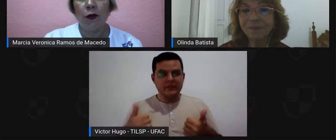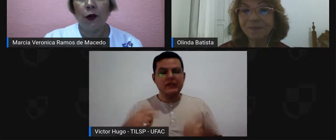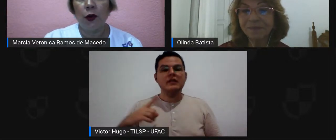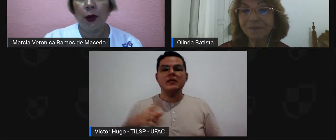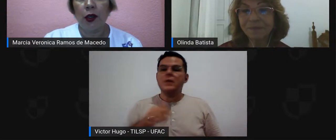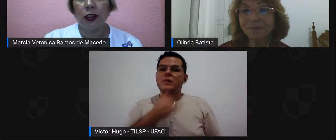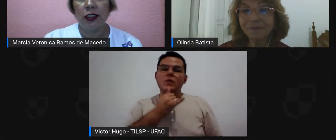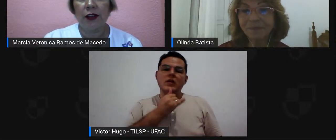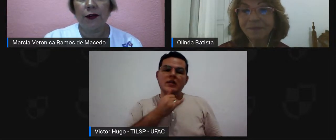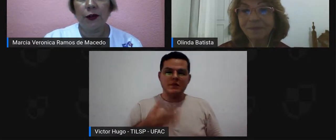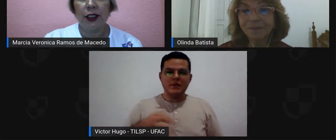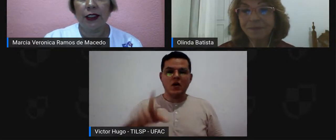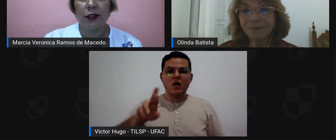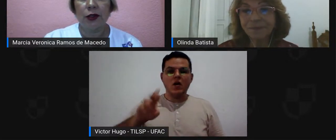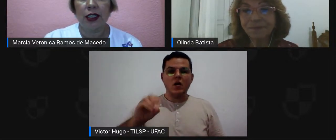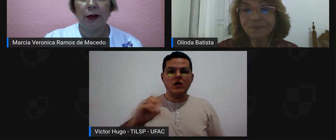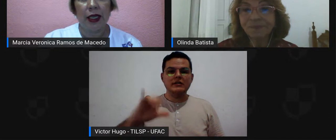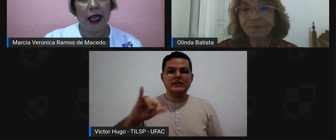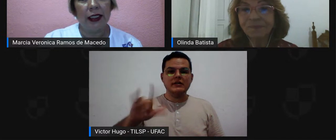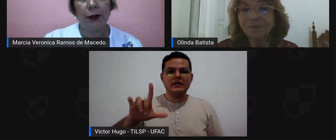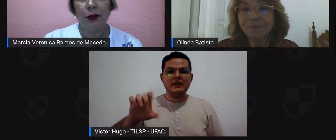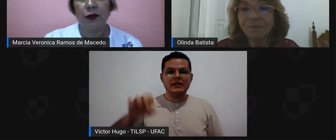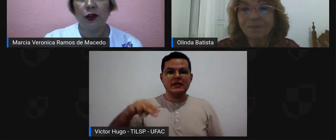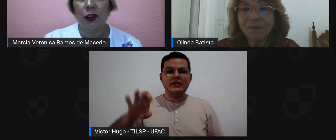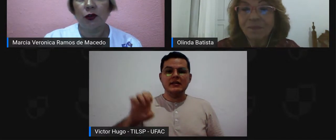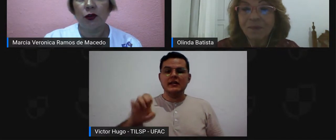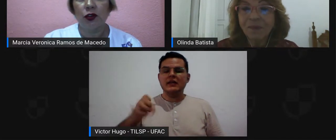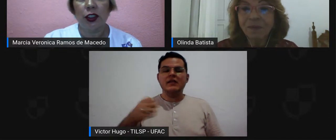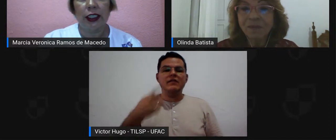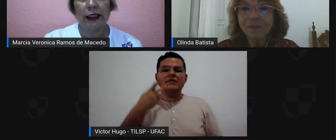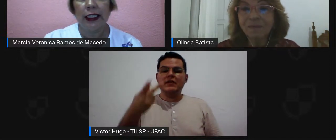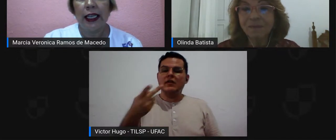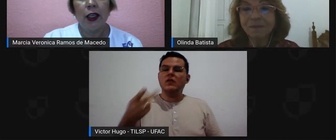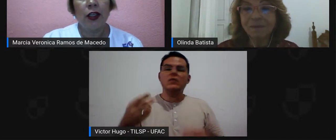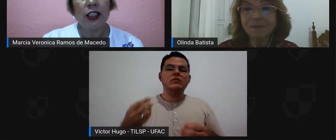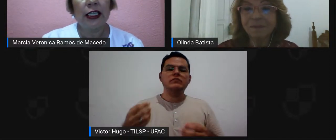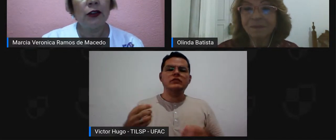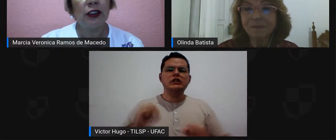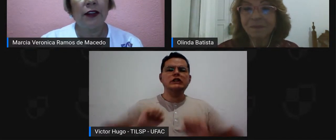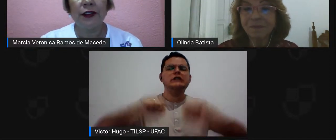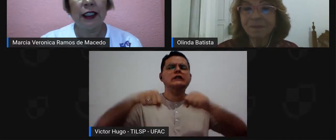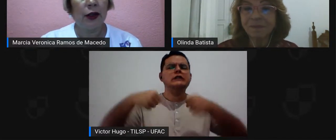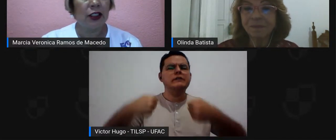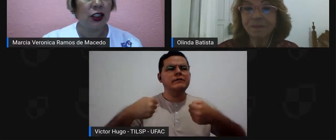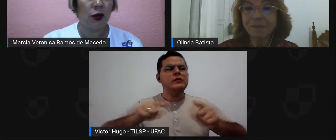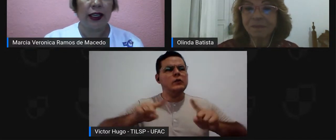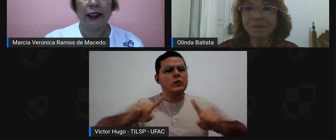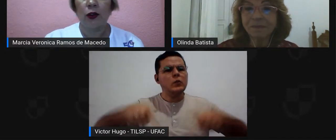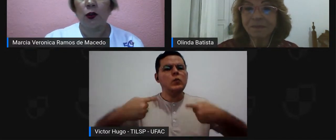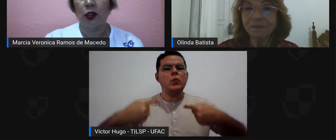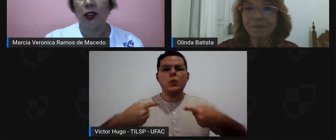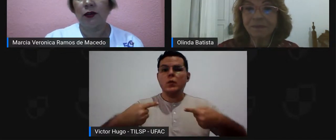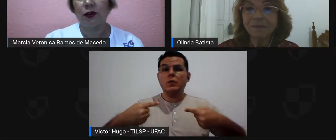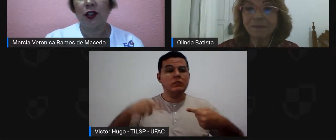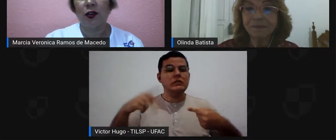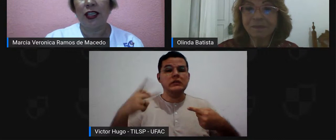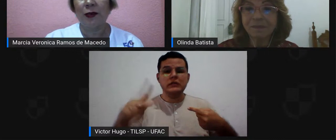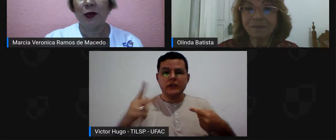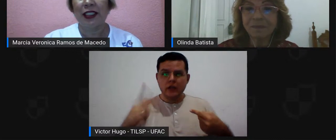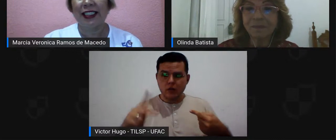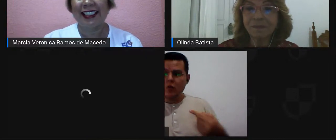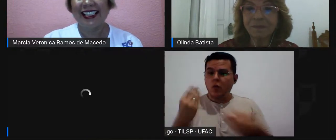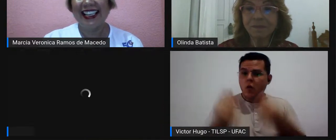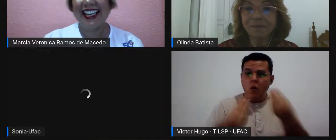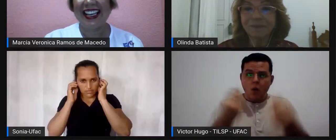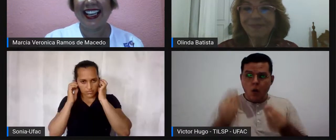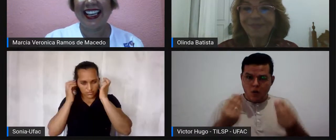qual foi o maior desafio nessa sua caminhada, profissional no curso de letras. Eu acho que ela não deve, não, ela chegou à reitora, vou lá me